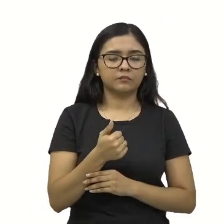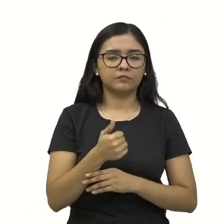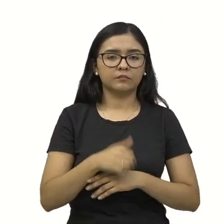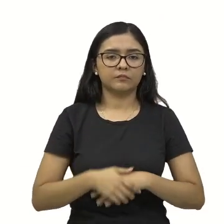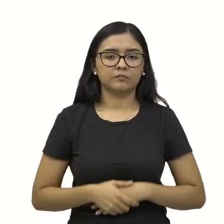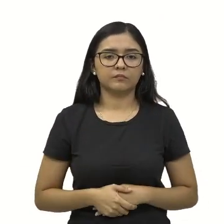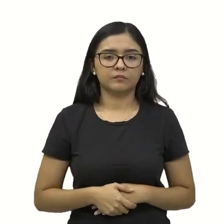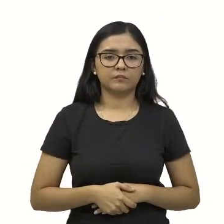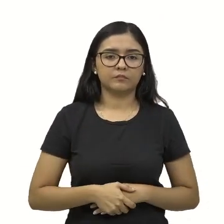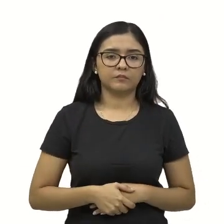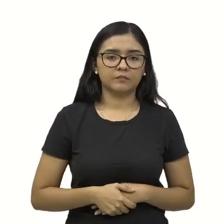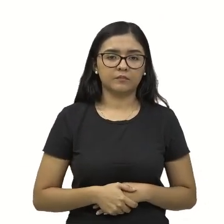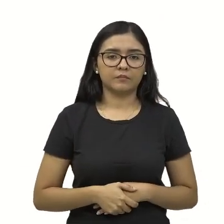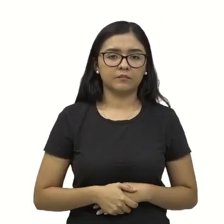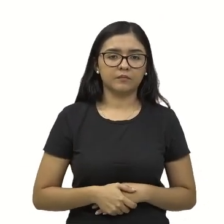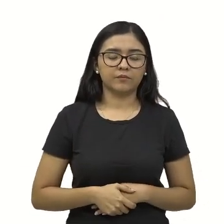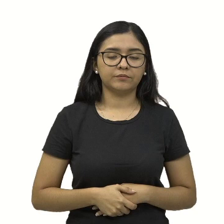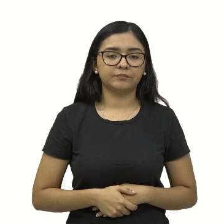Menos 9,